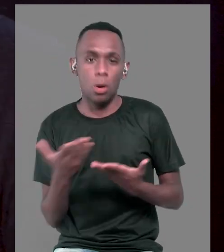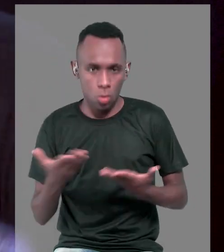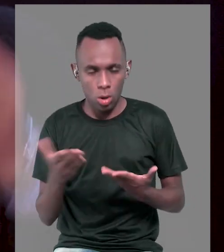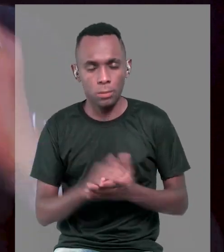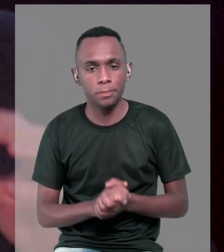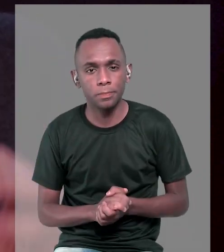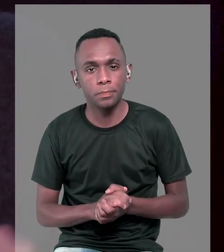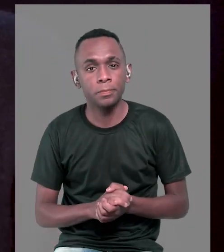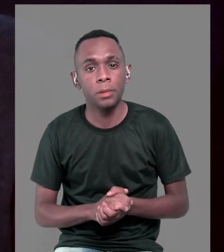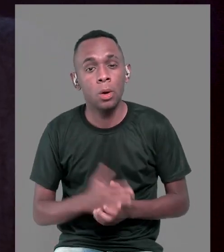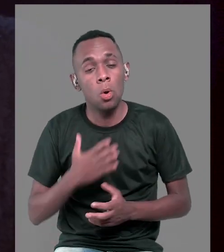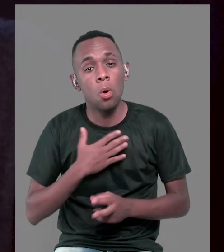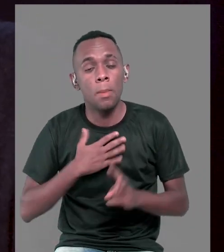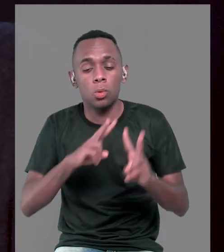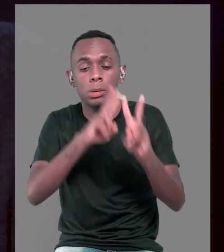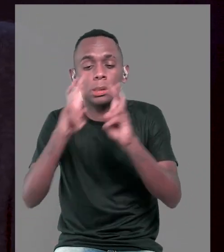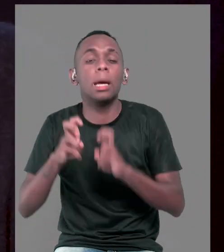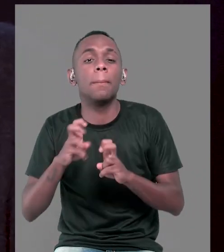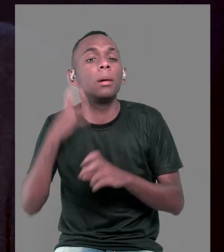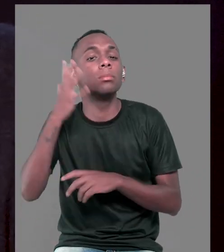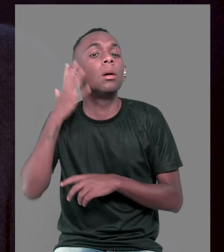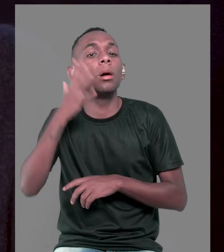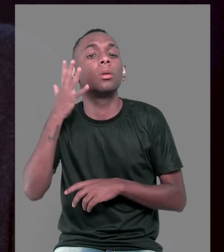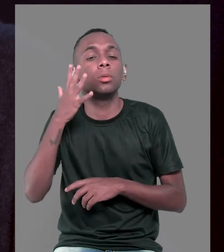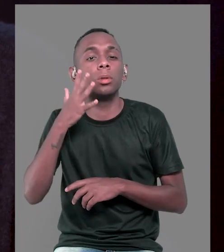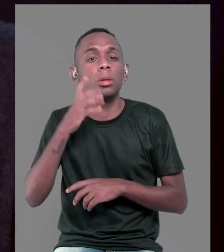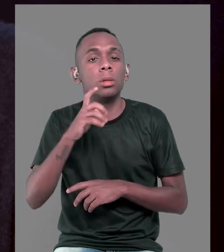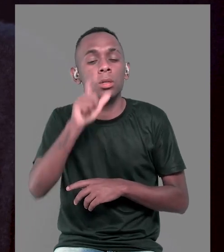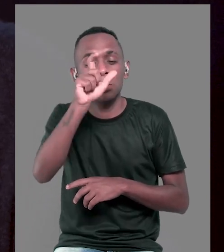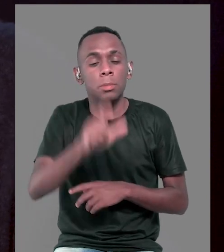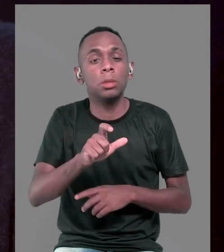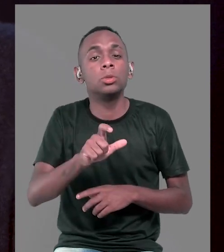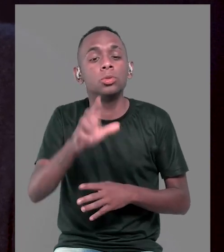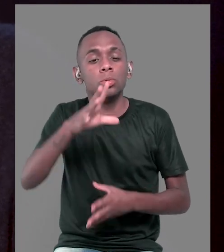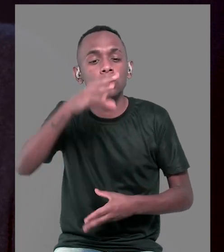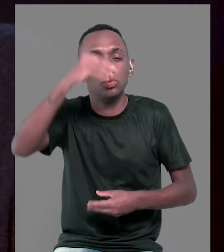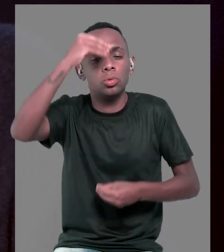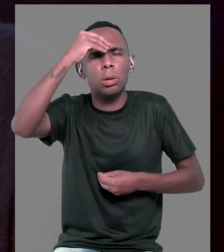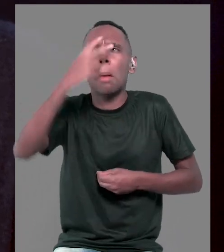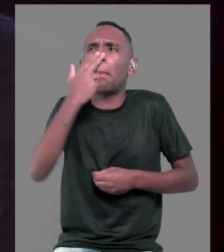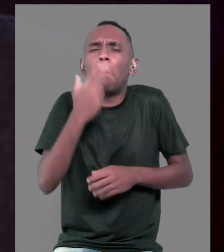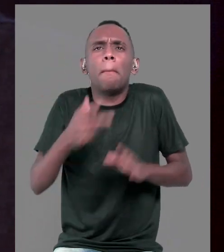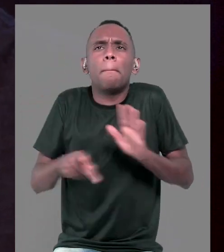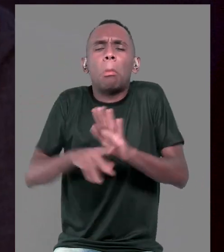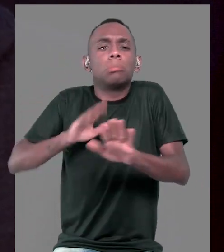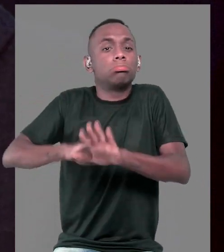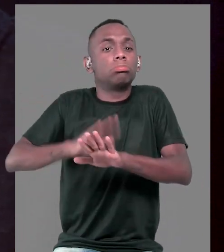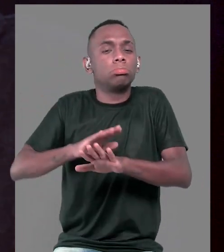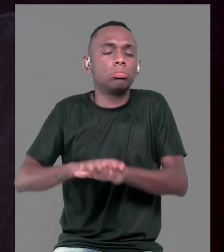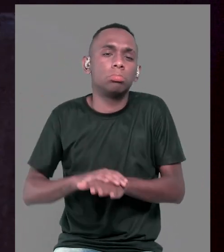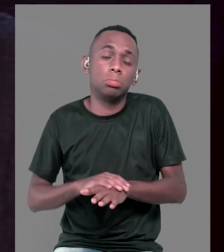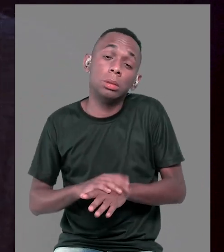E o título da minha conferência é O Espirituoso Espírito Artificial. Vai demorar